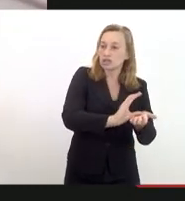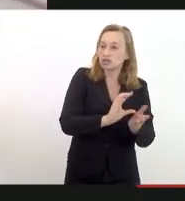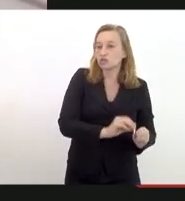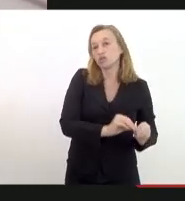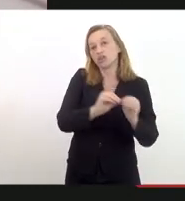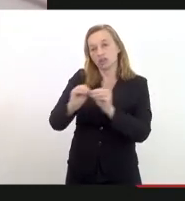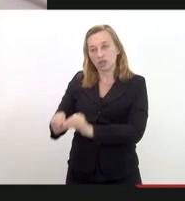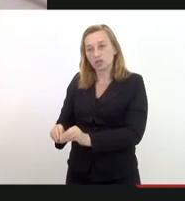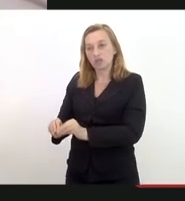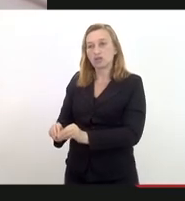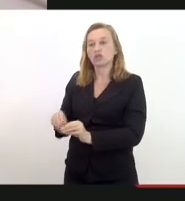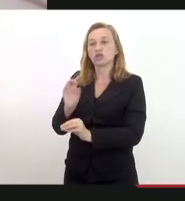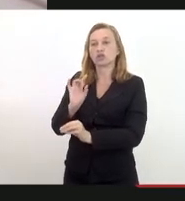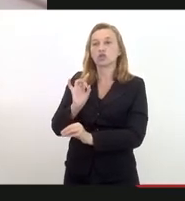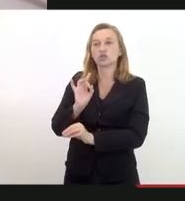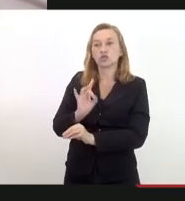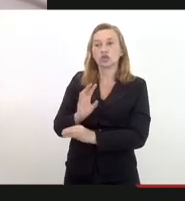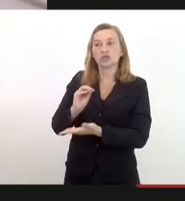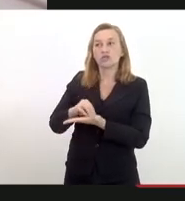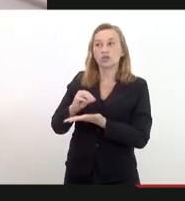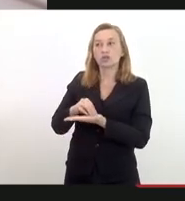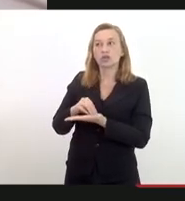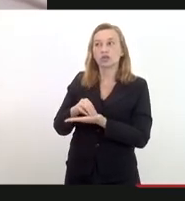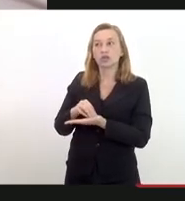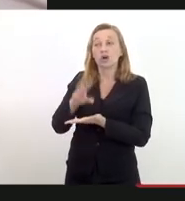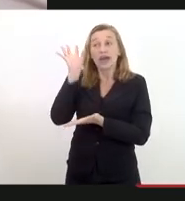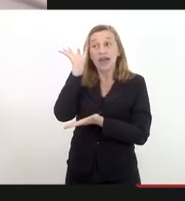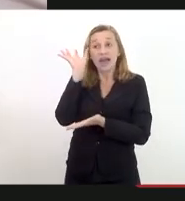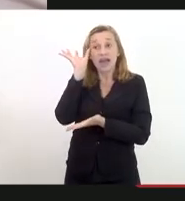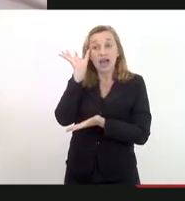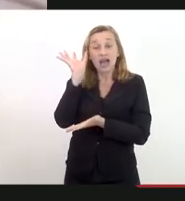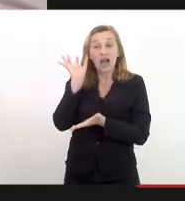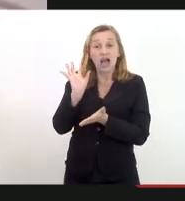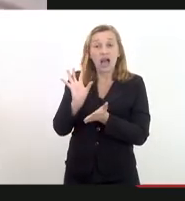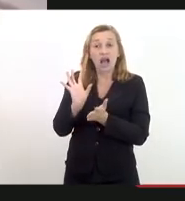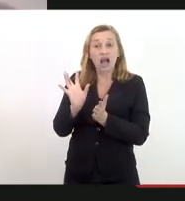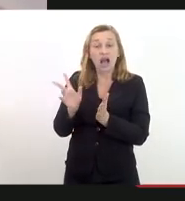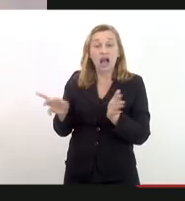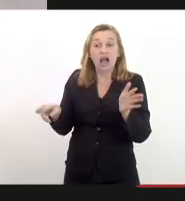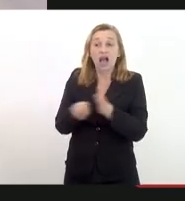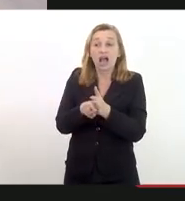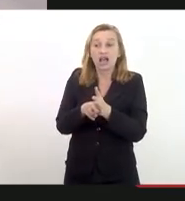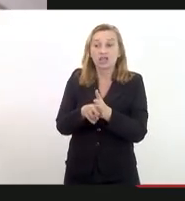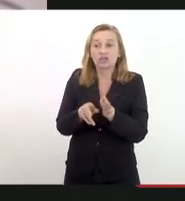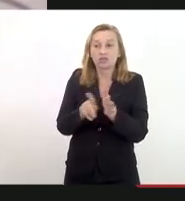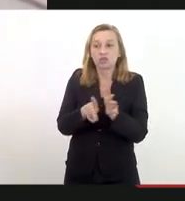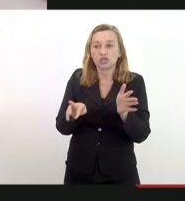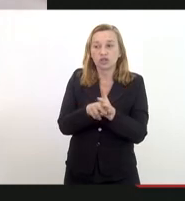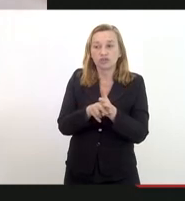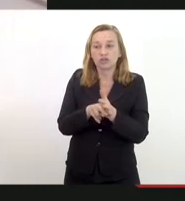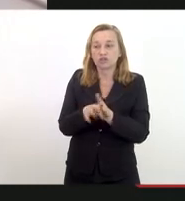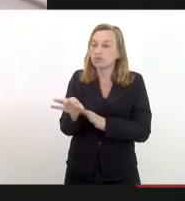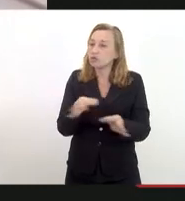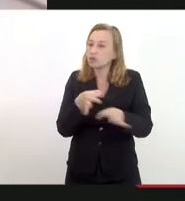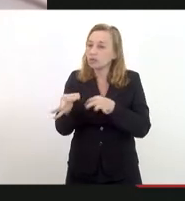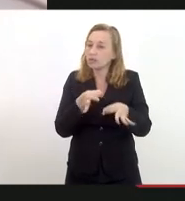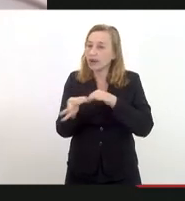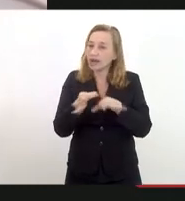está ainda só pendente é a resolução que está em elaboração, está sendo